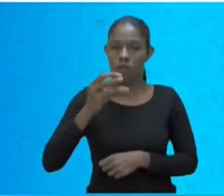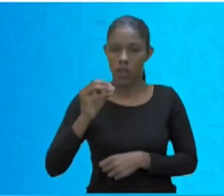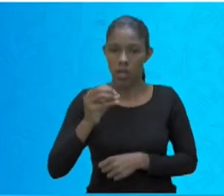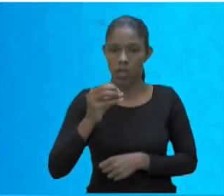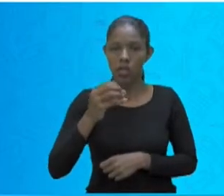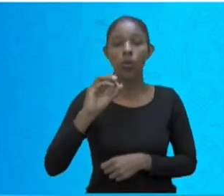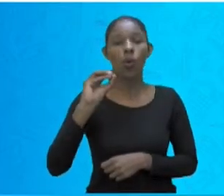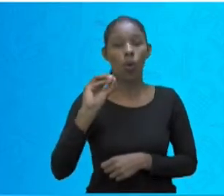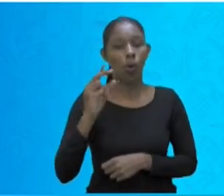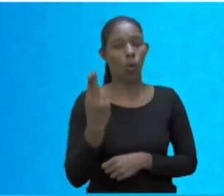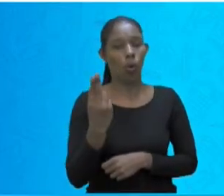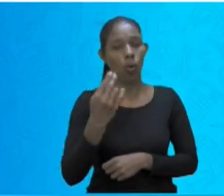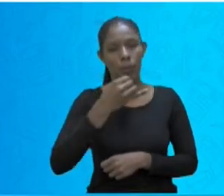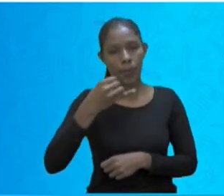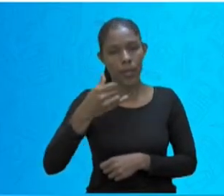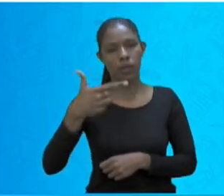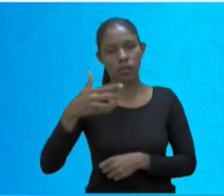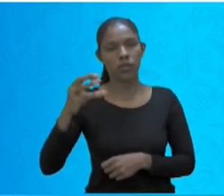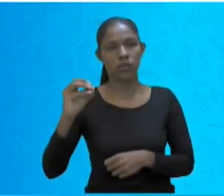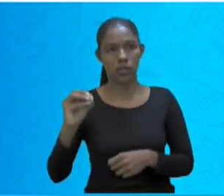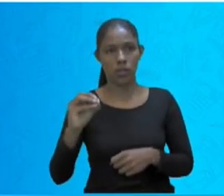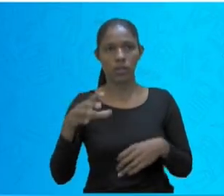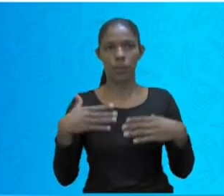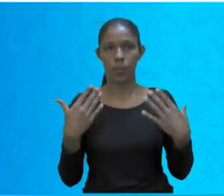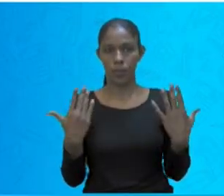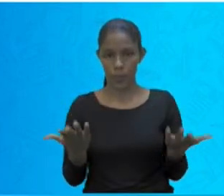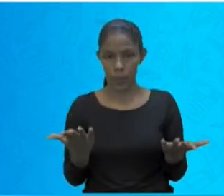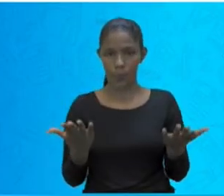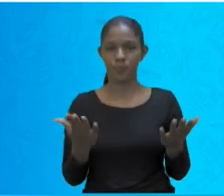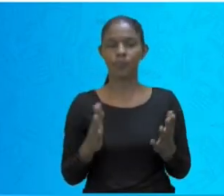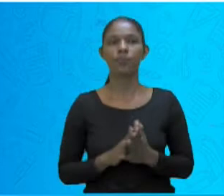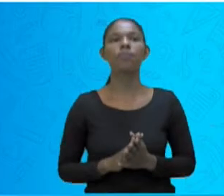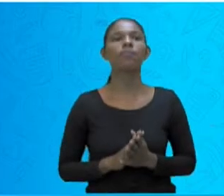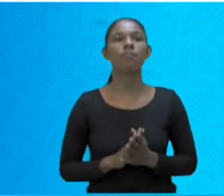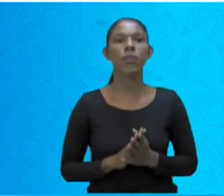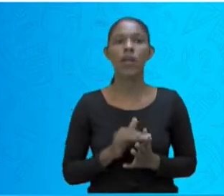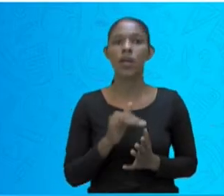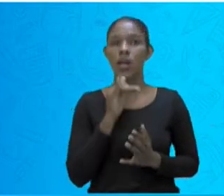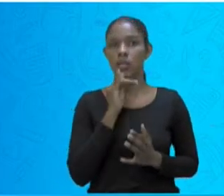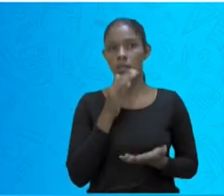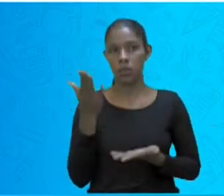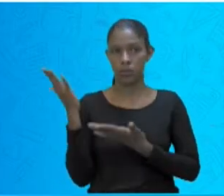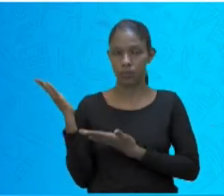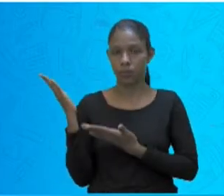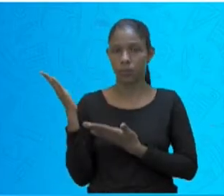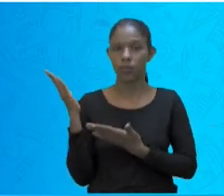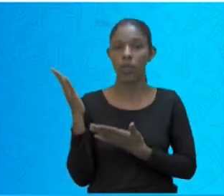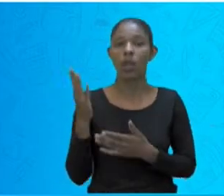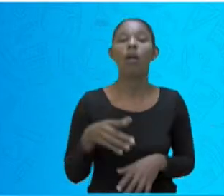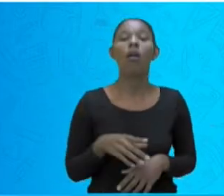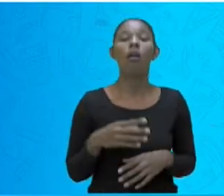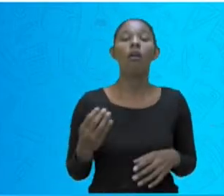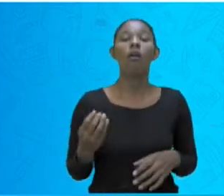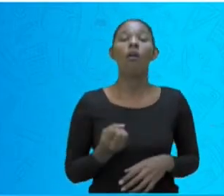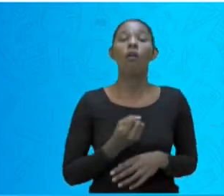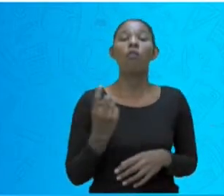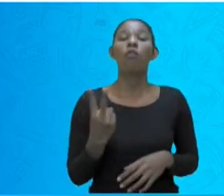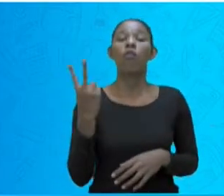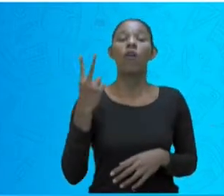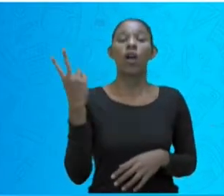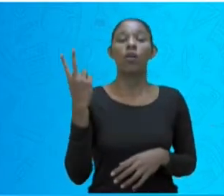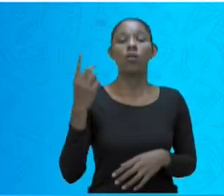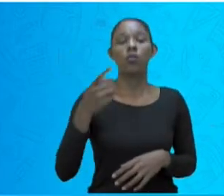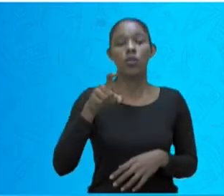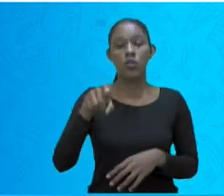Qual é o valor que x pode assumir se ele representa em metro o comprimento do lado de um